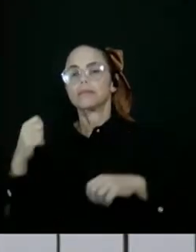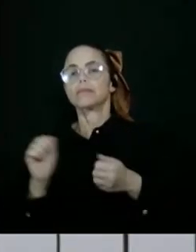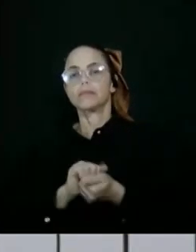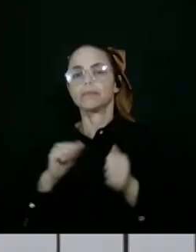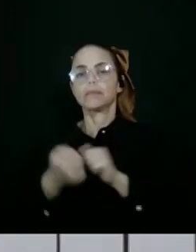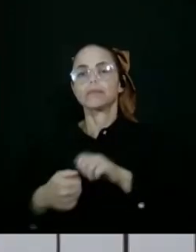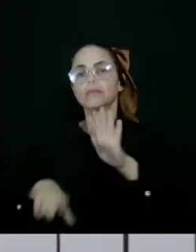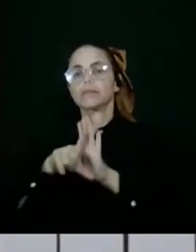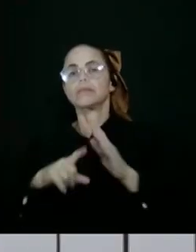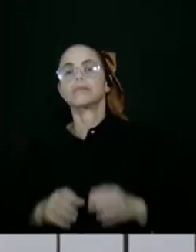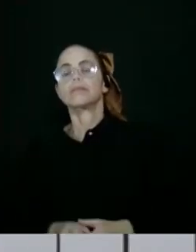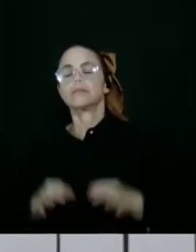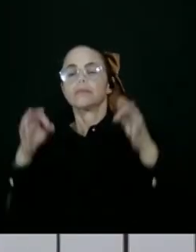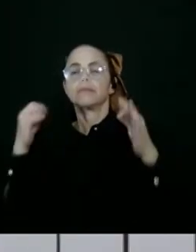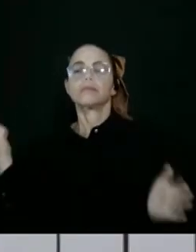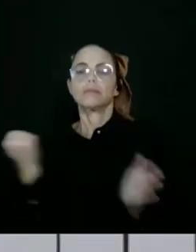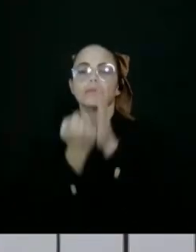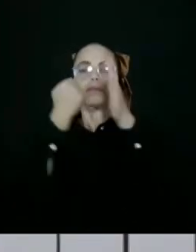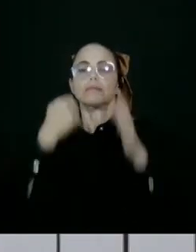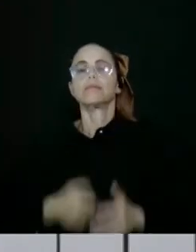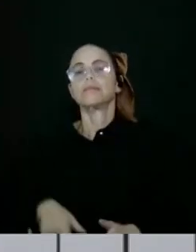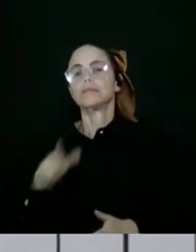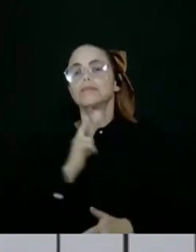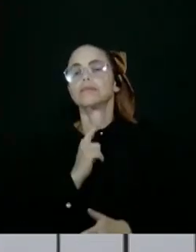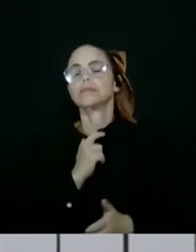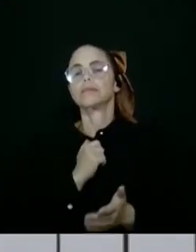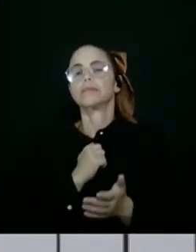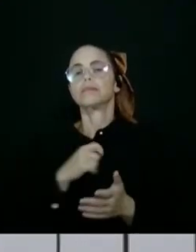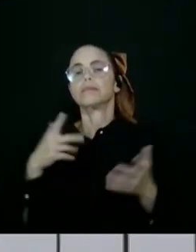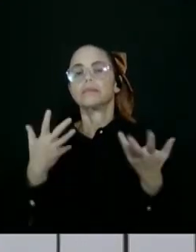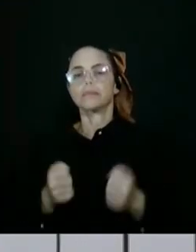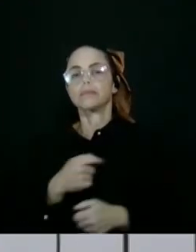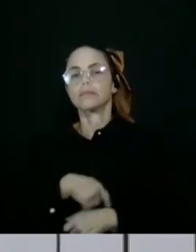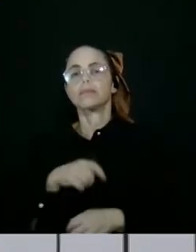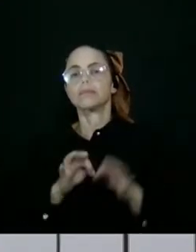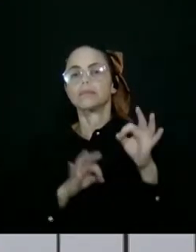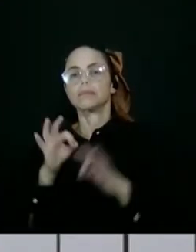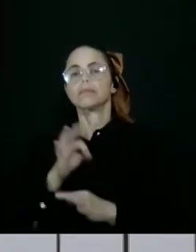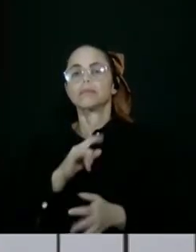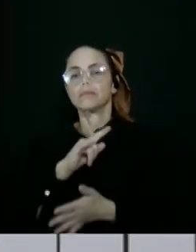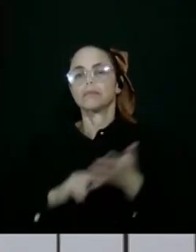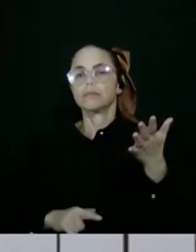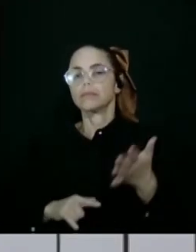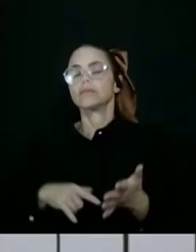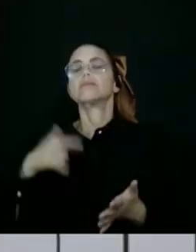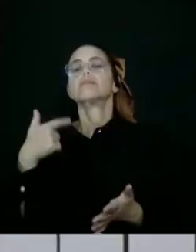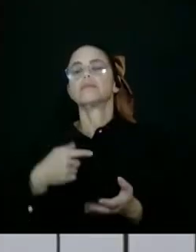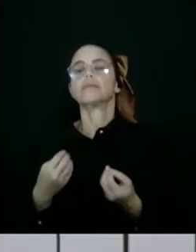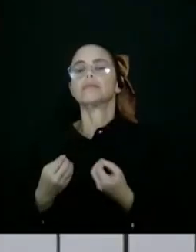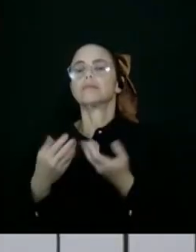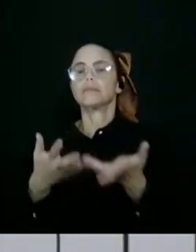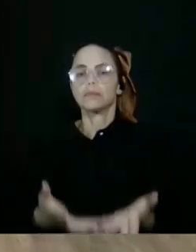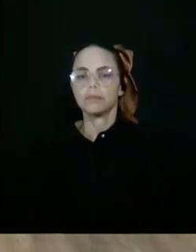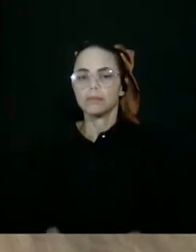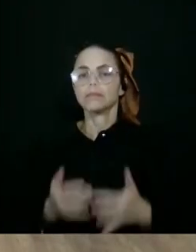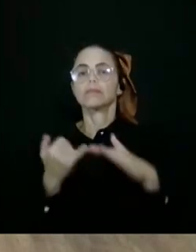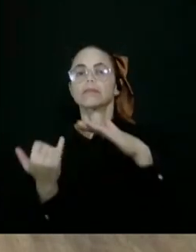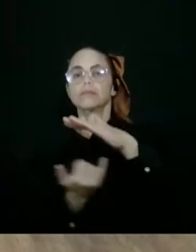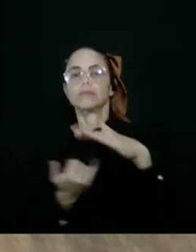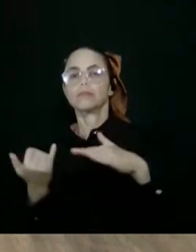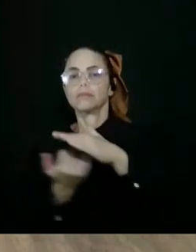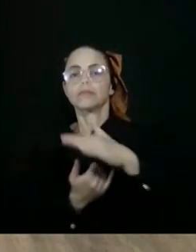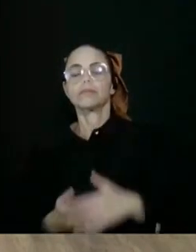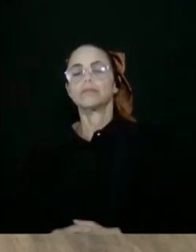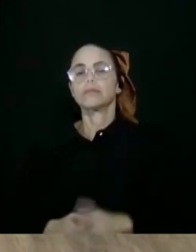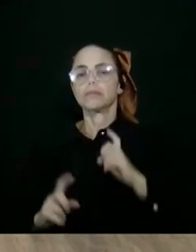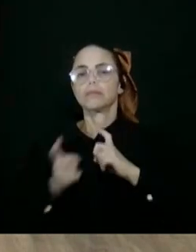situação registral do imóvel e permitir também a formalização da escritura de doação para a entidade. A reunião da Câmara